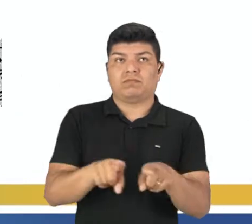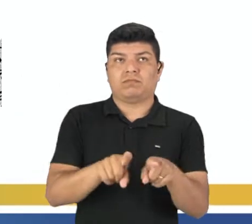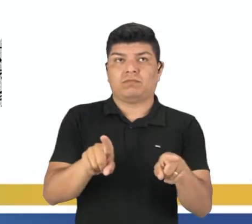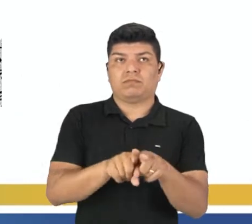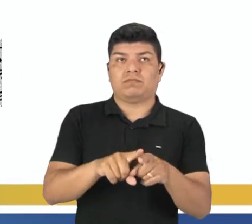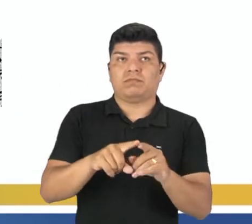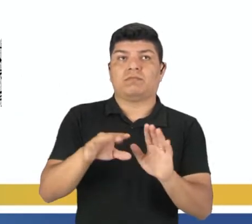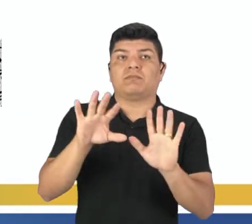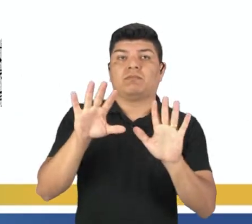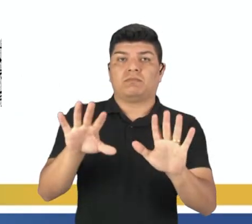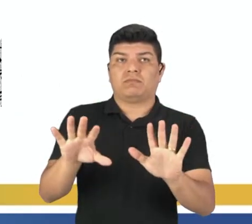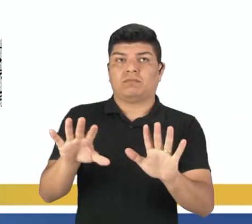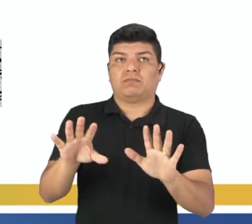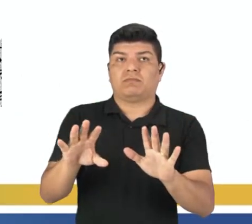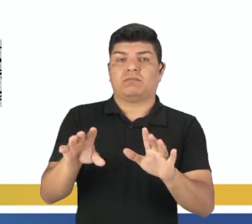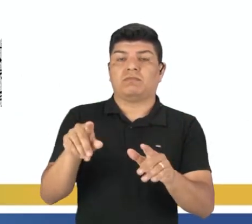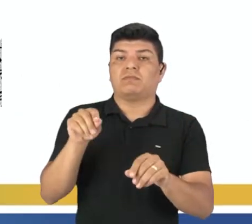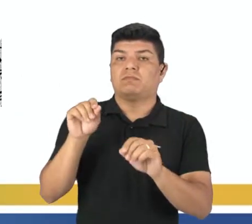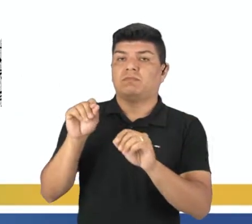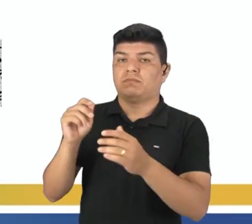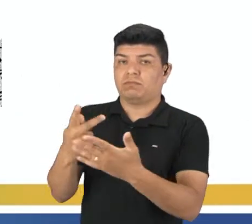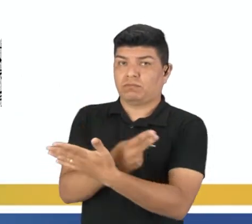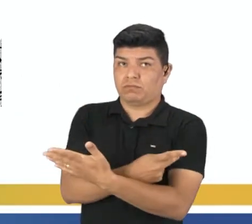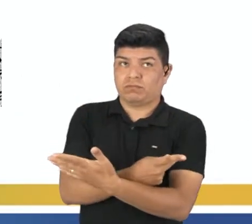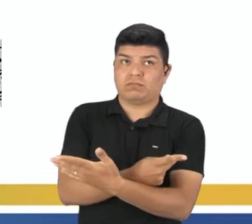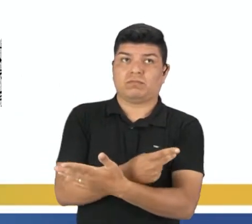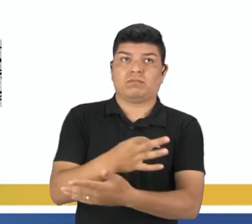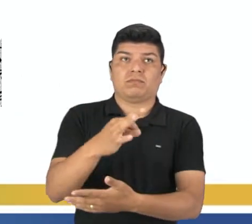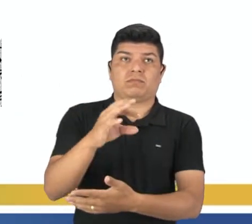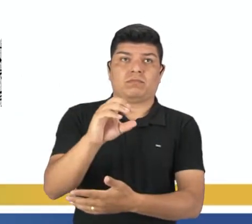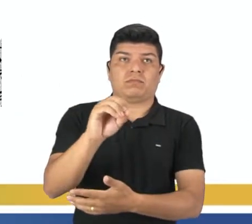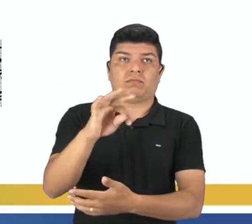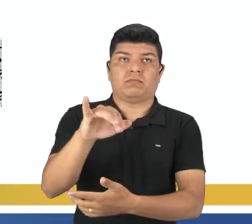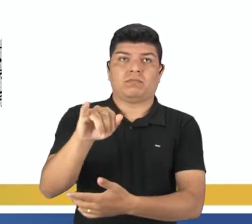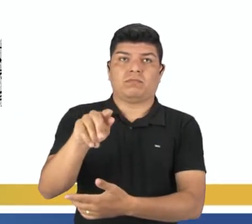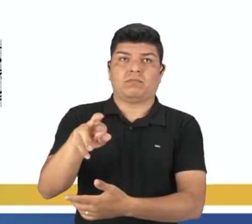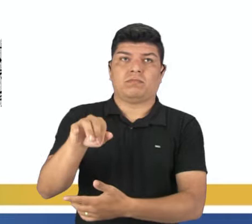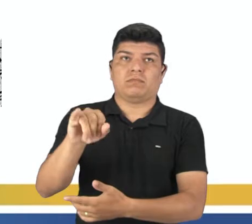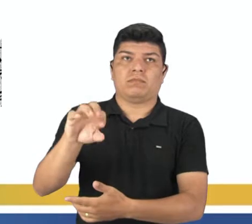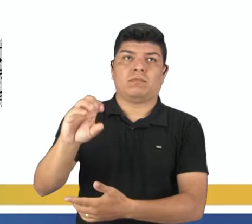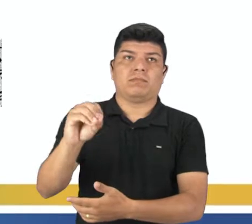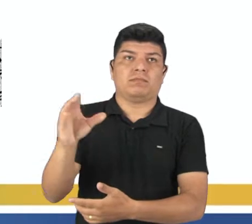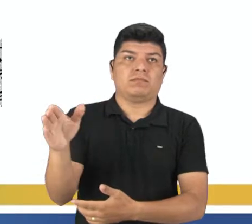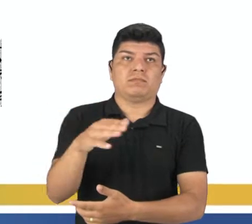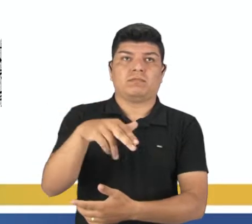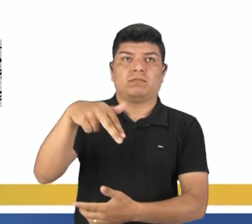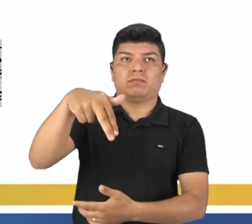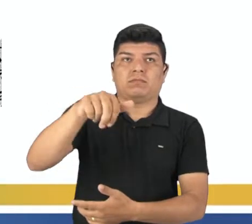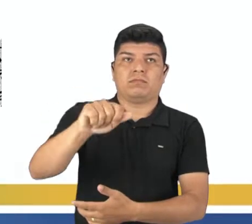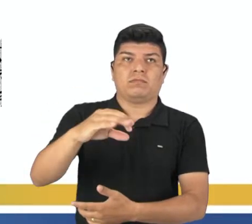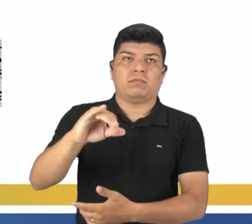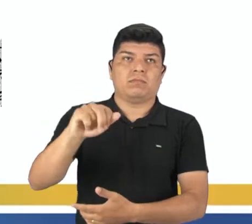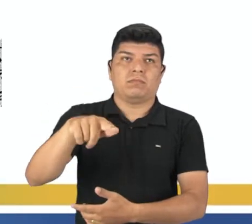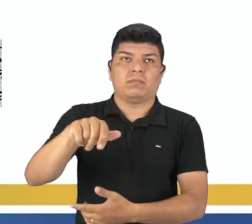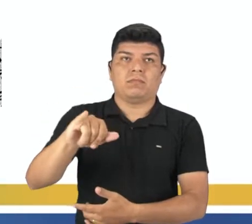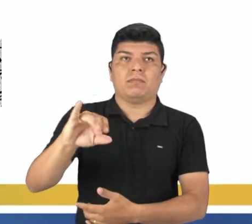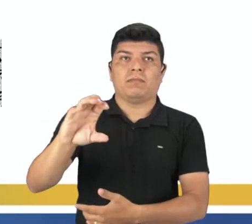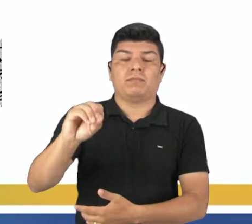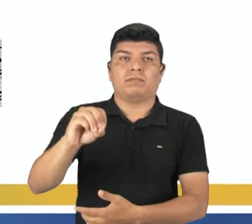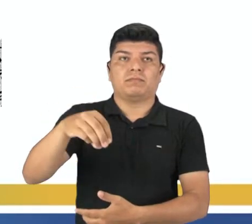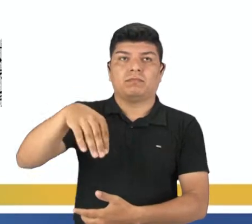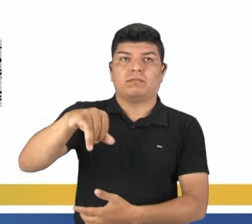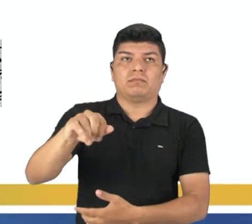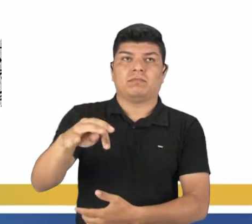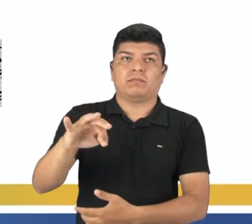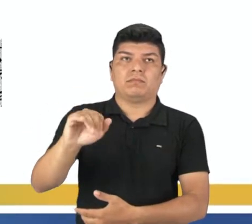alguns princípios desses regimes totalitários, que é o totalitarismo, o nacionalismo, o